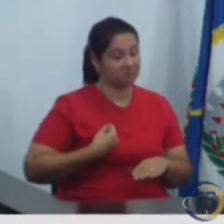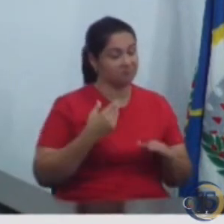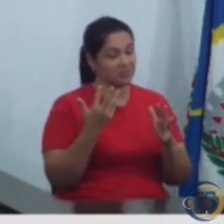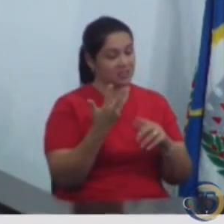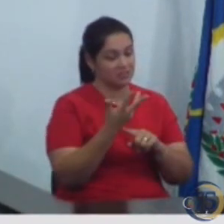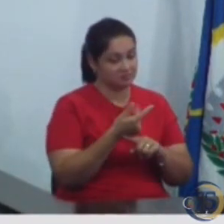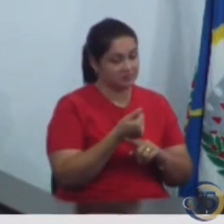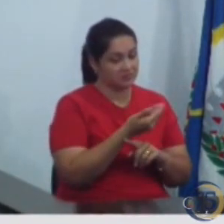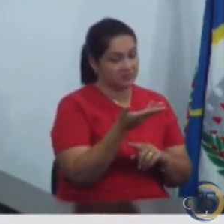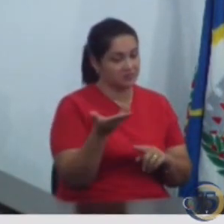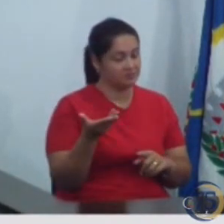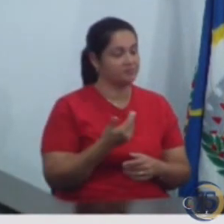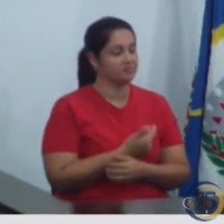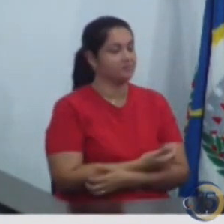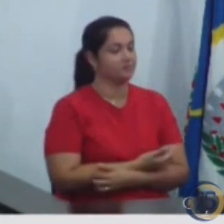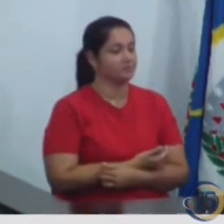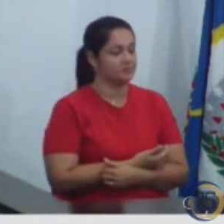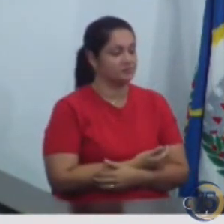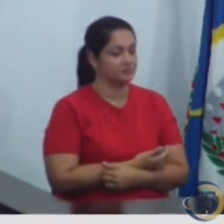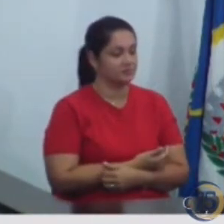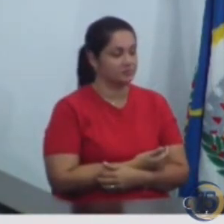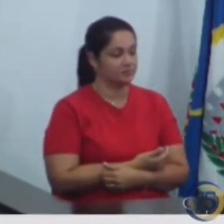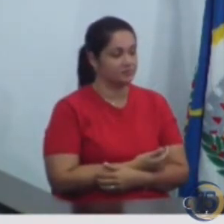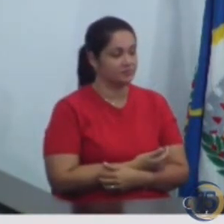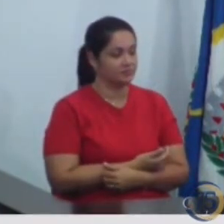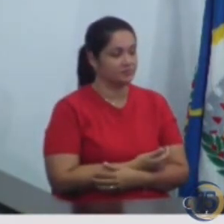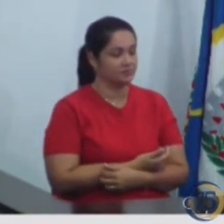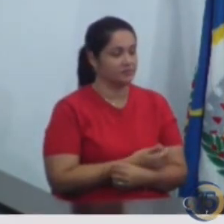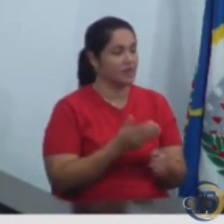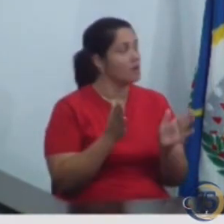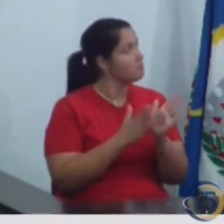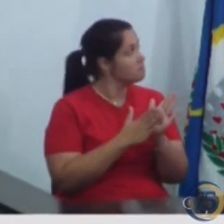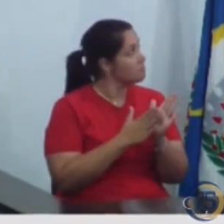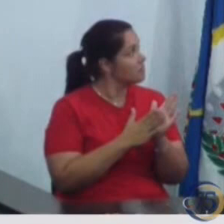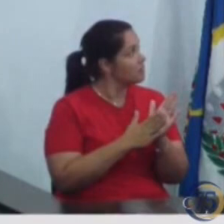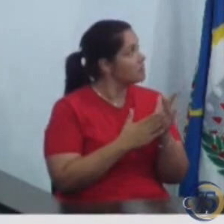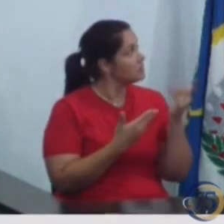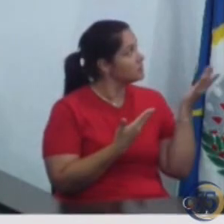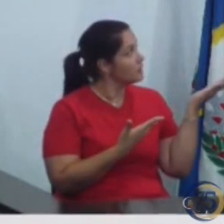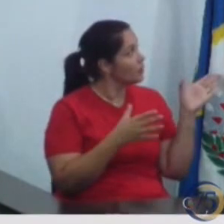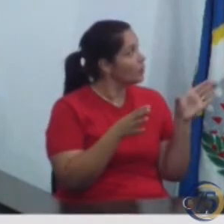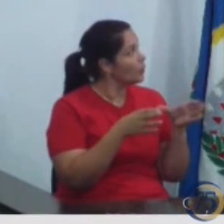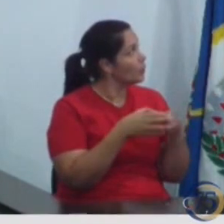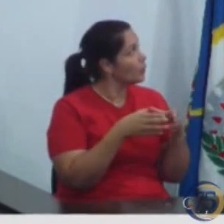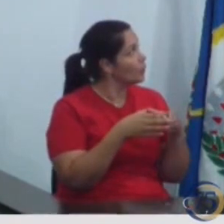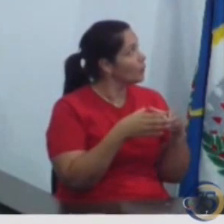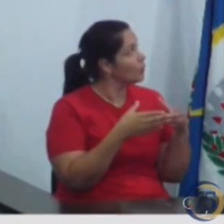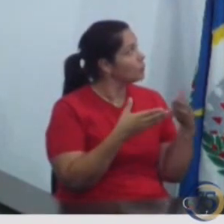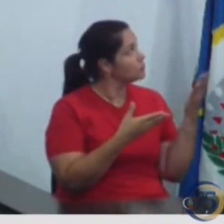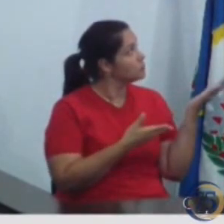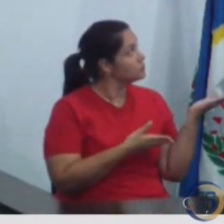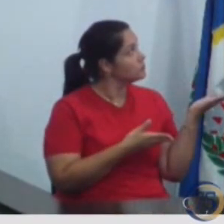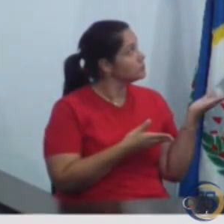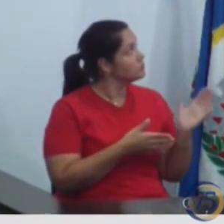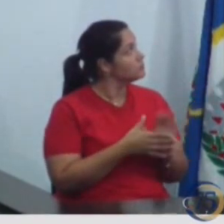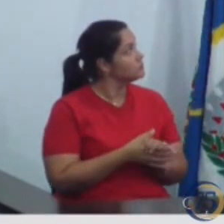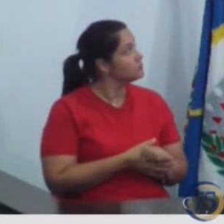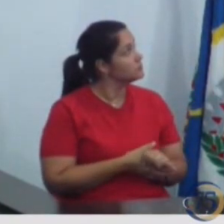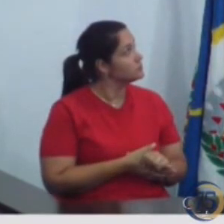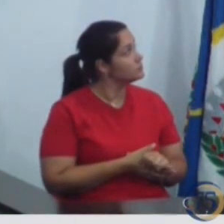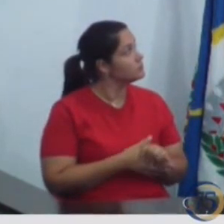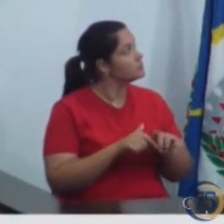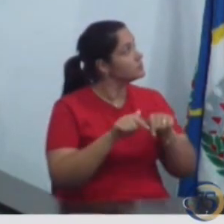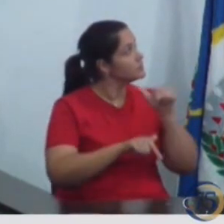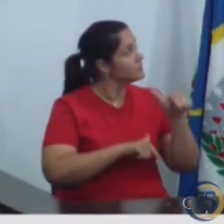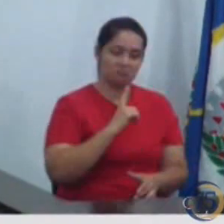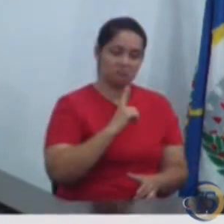e quero parabenizar o ousado né a Lena e está à frente